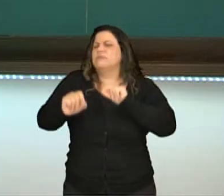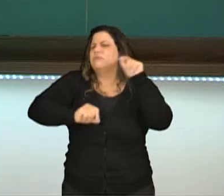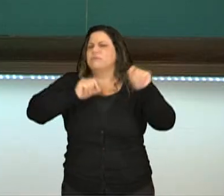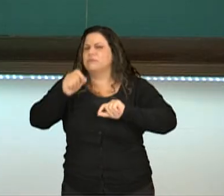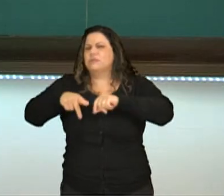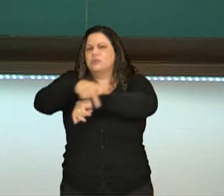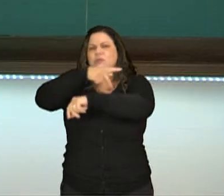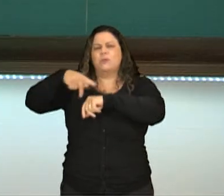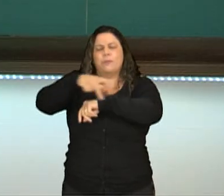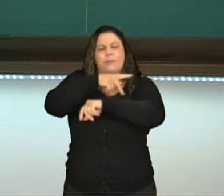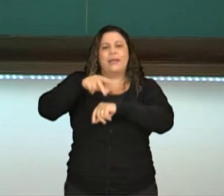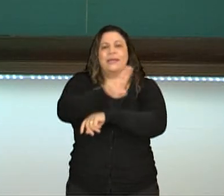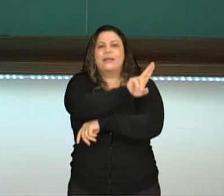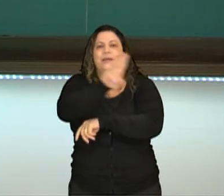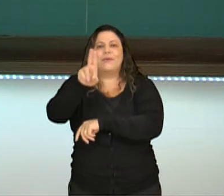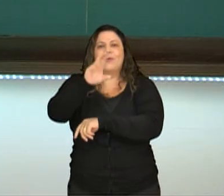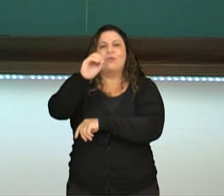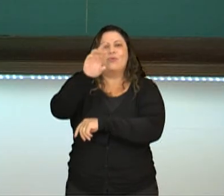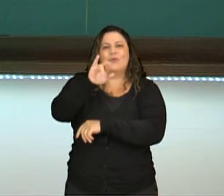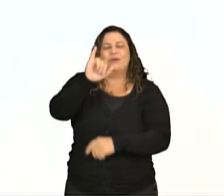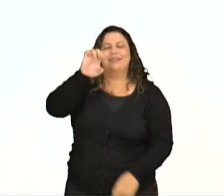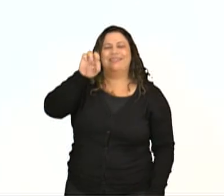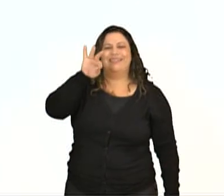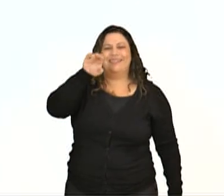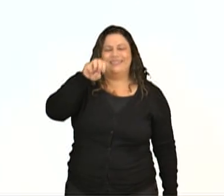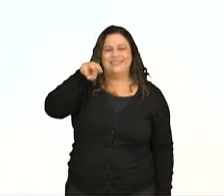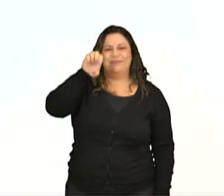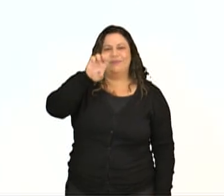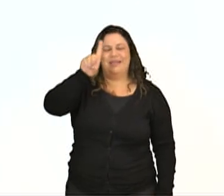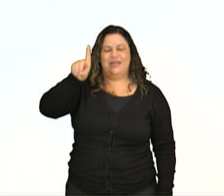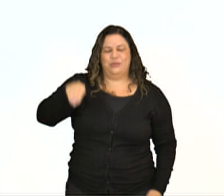fazem parte do chamado Oriente Médio?